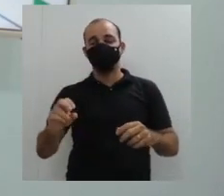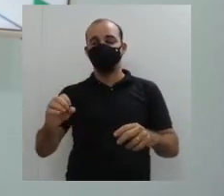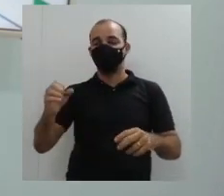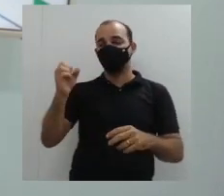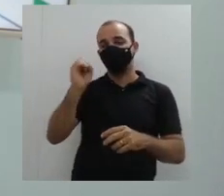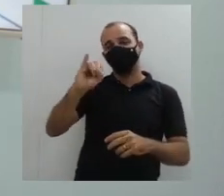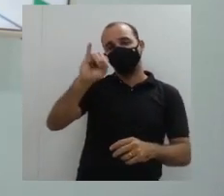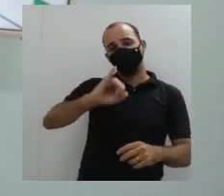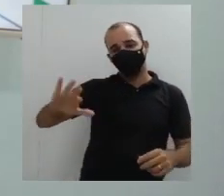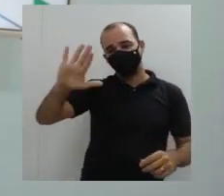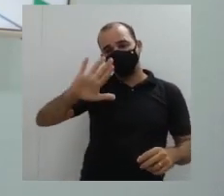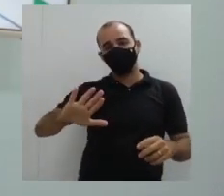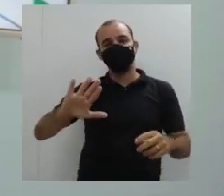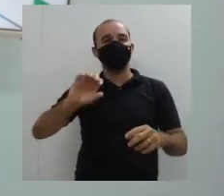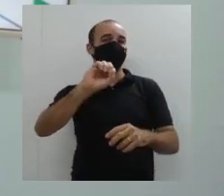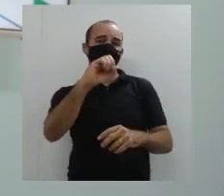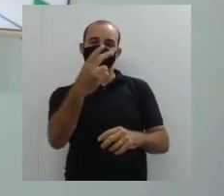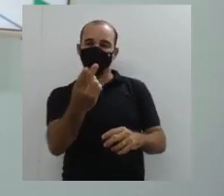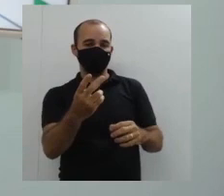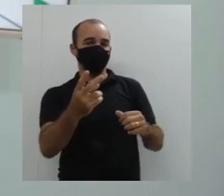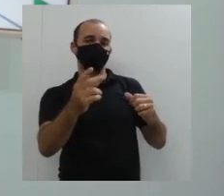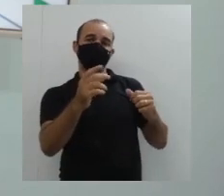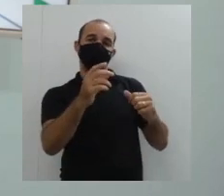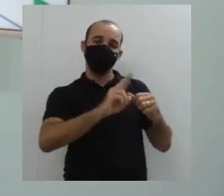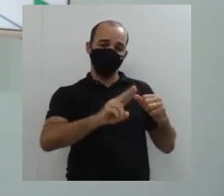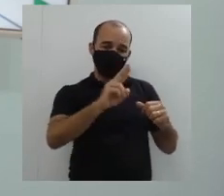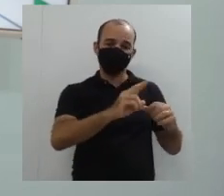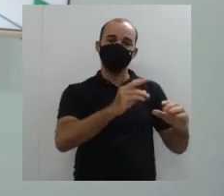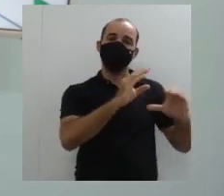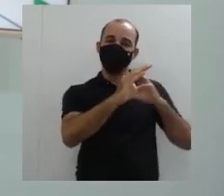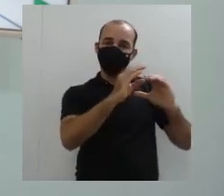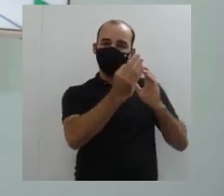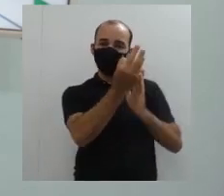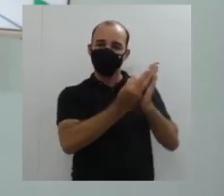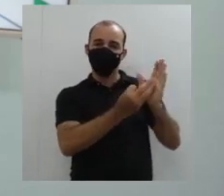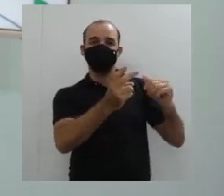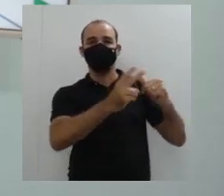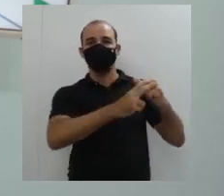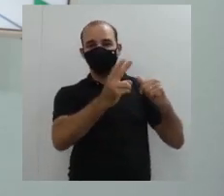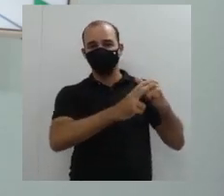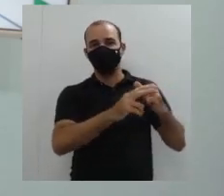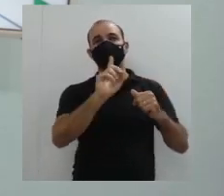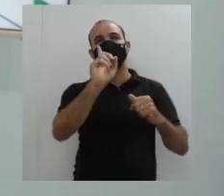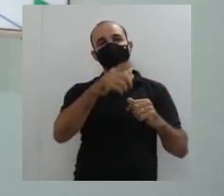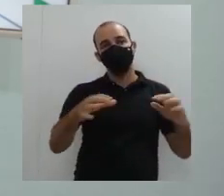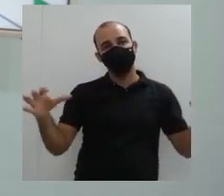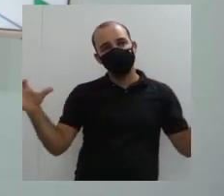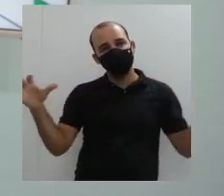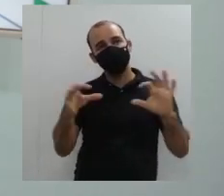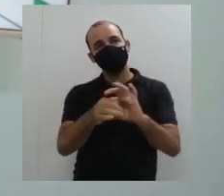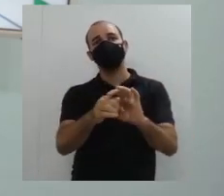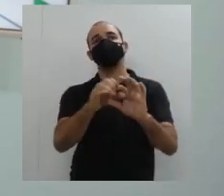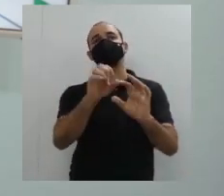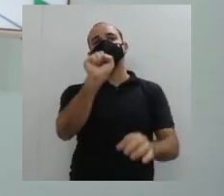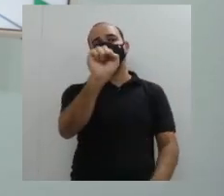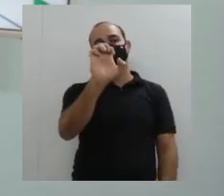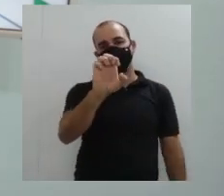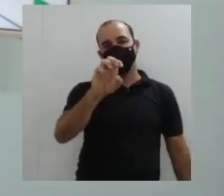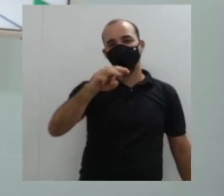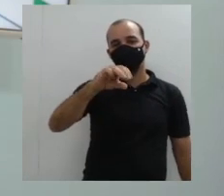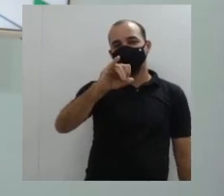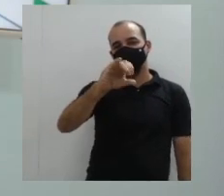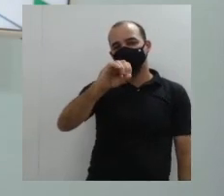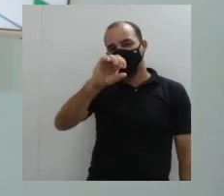é semiose, justamente trabalhar linguagens diferentes. E sobre a linguagem